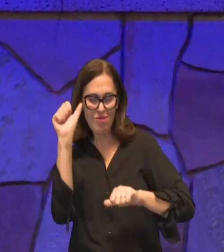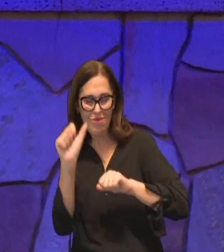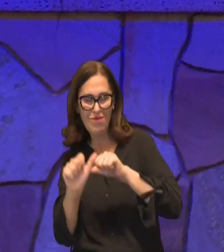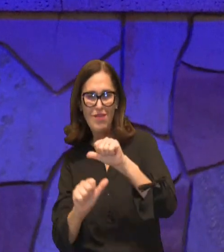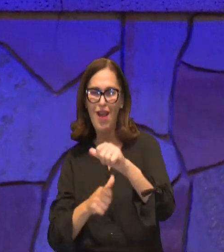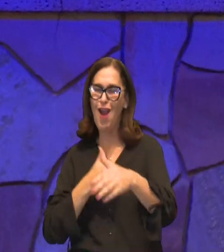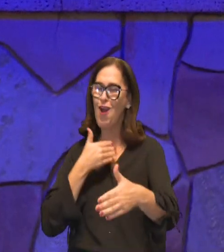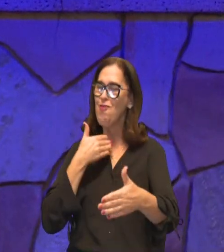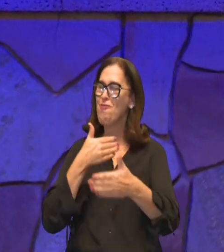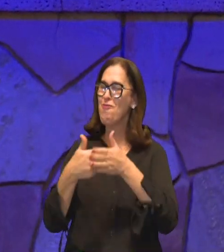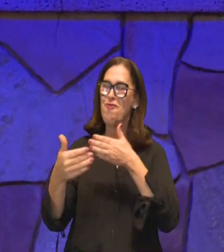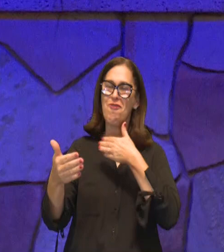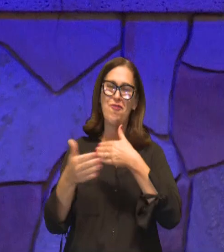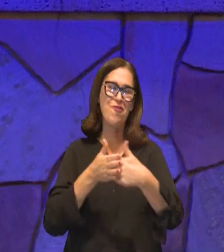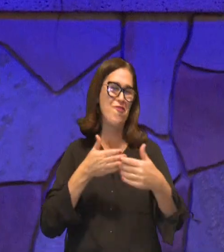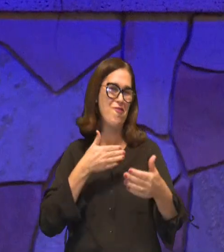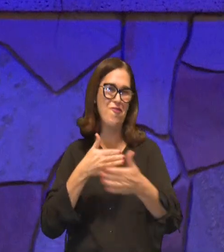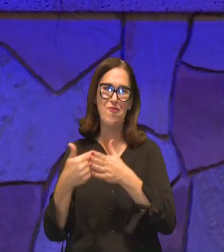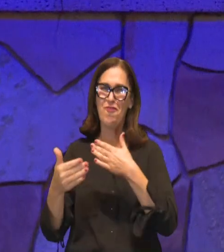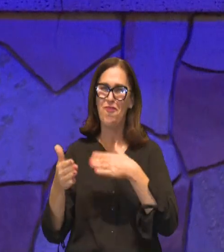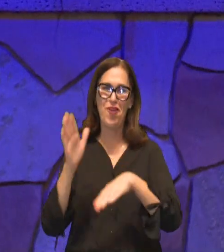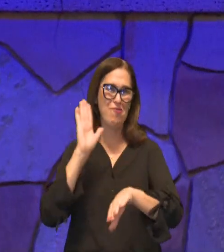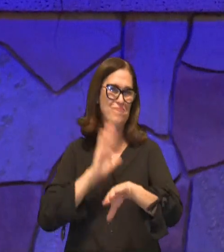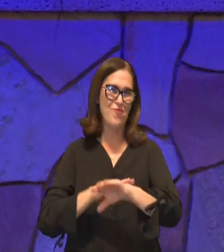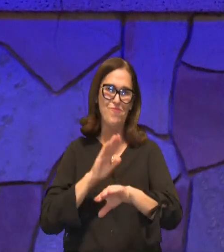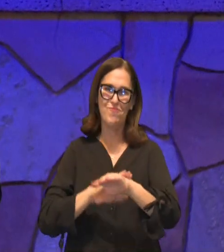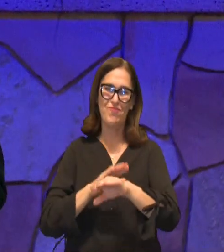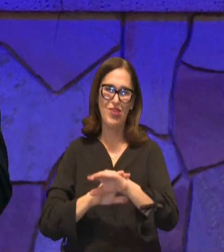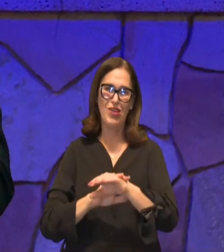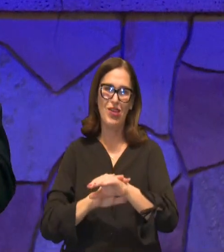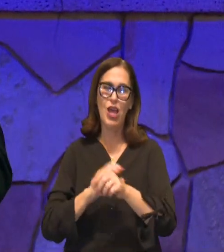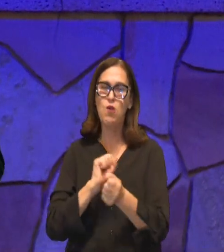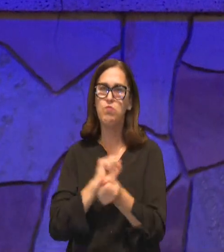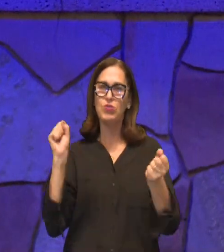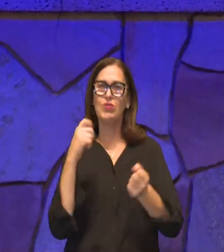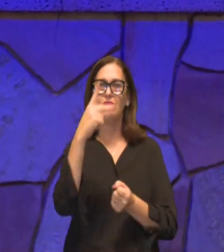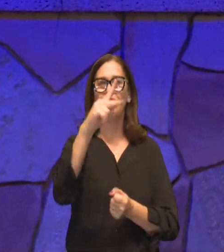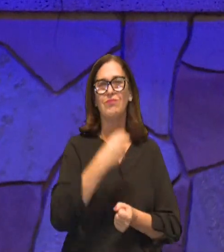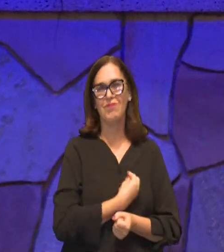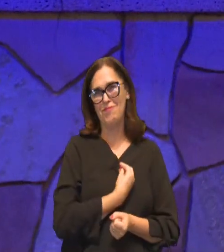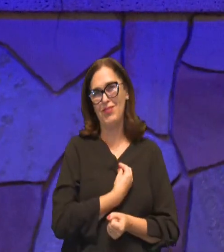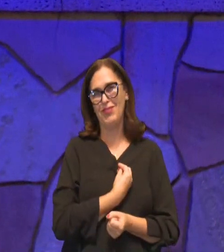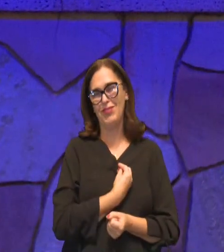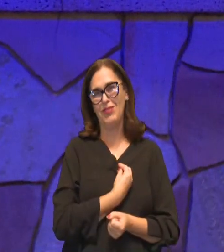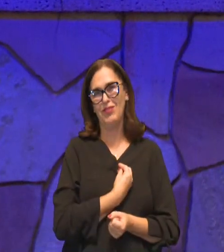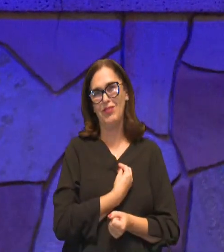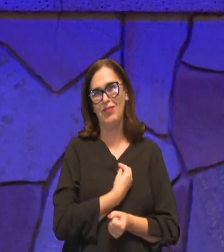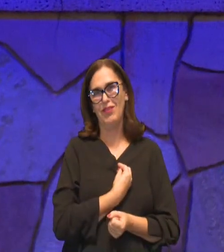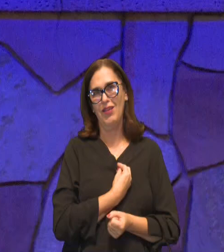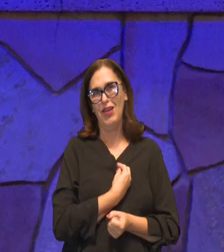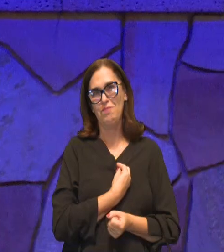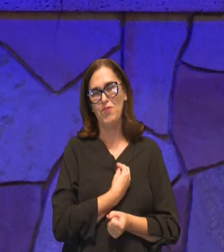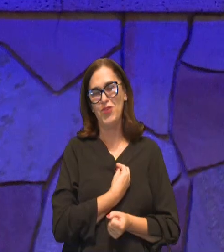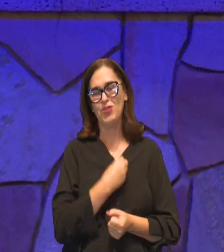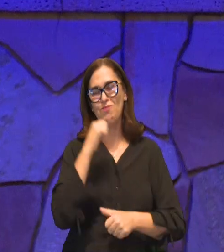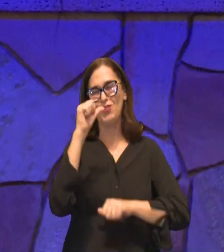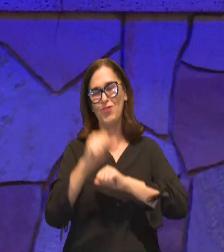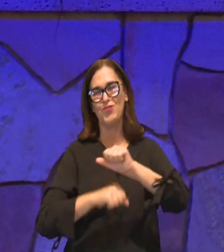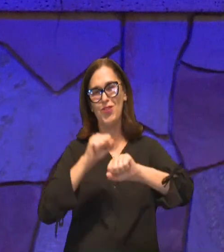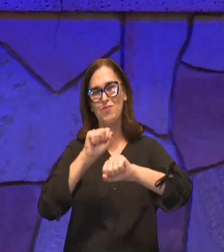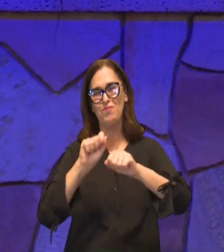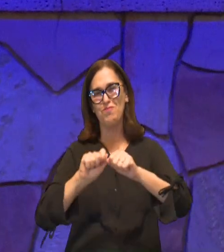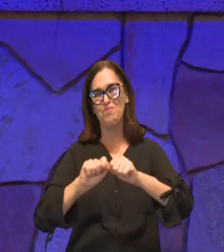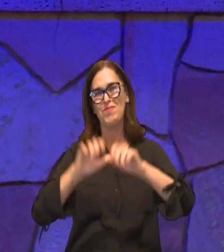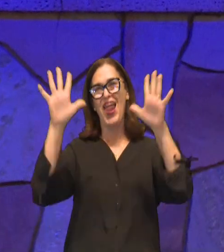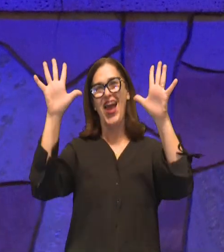transformar qualquer situação impossível na sua vida num grande milagre, amados,